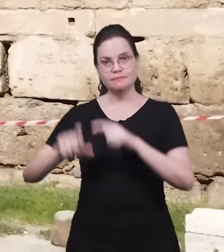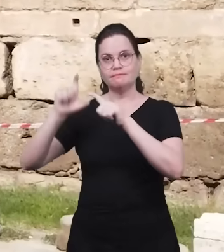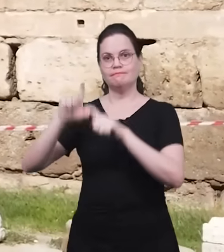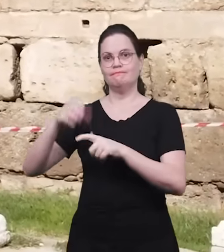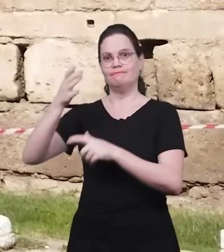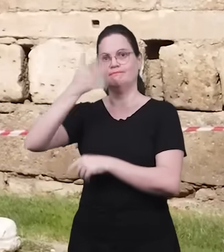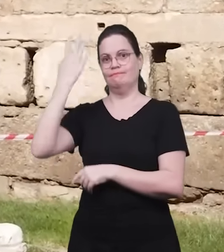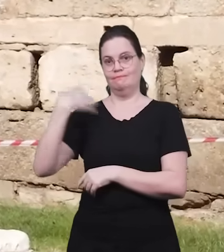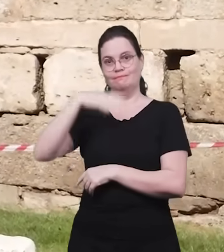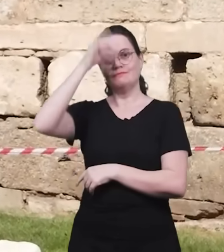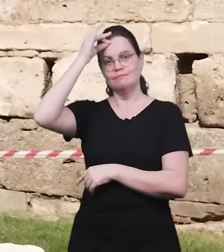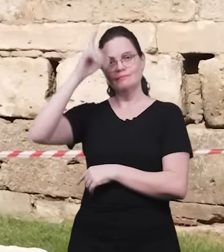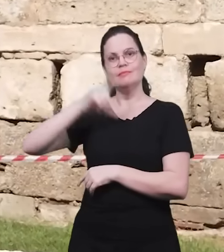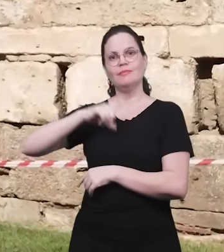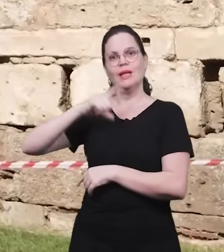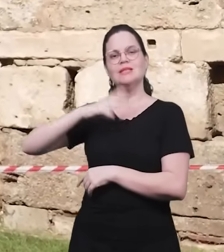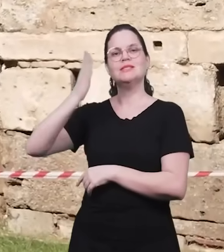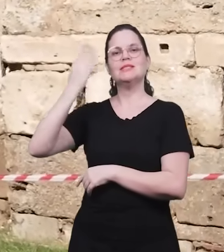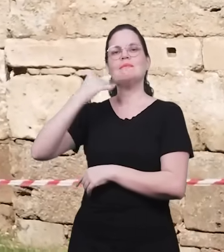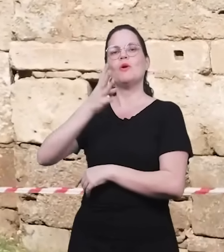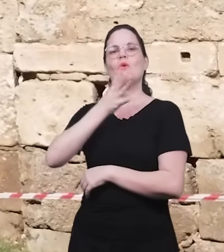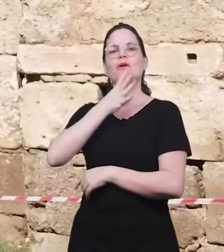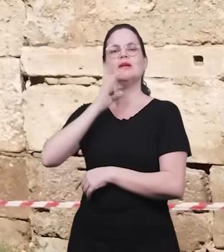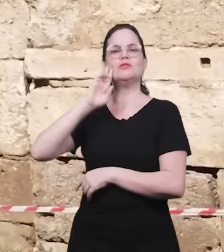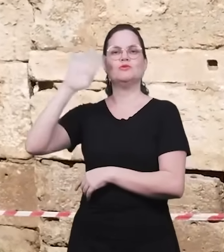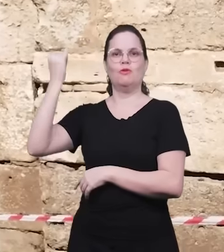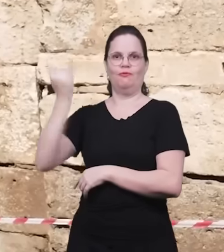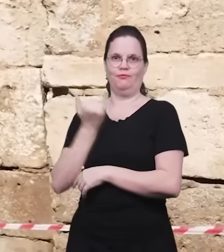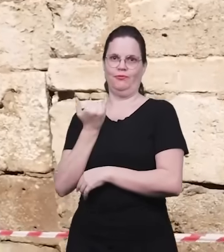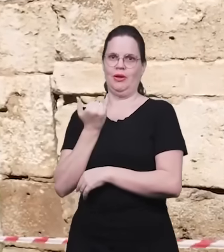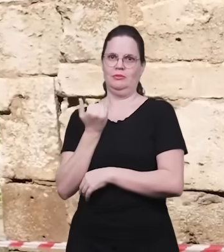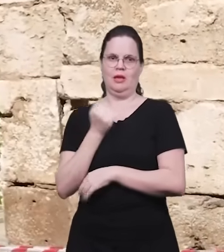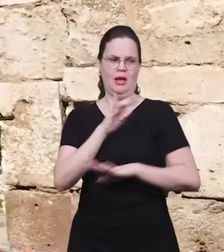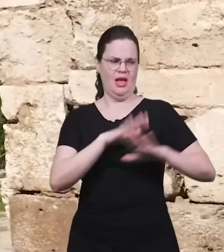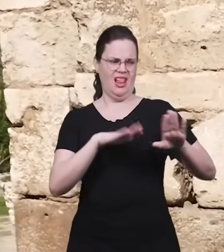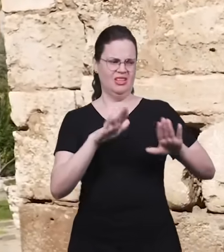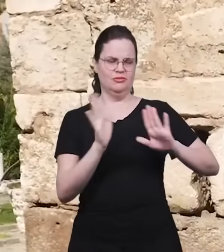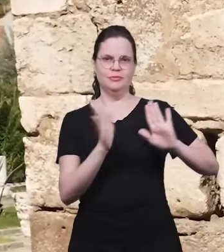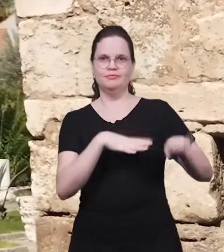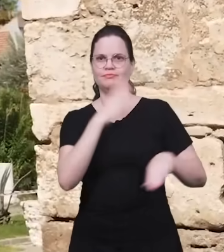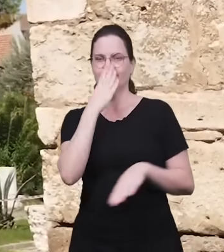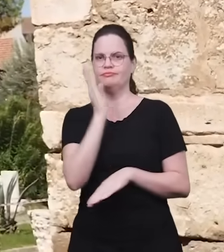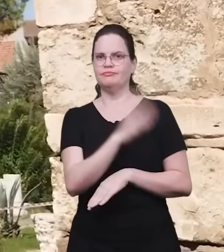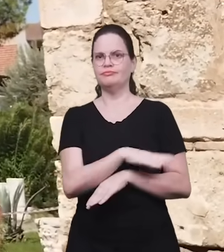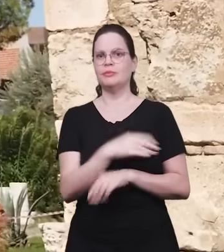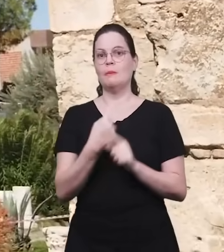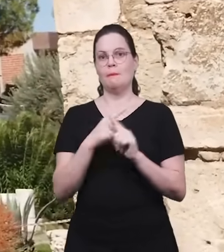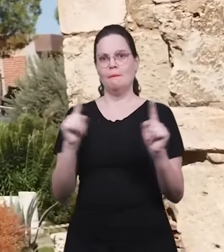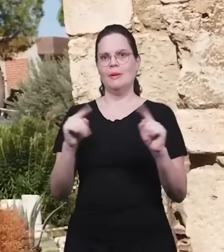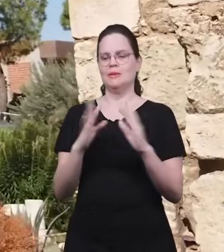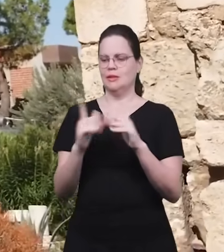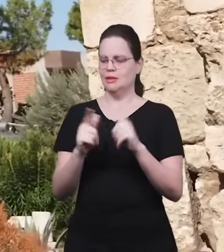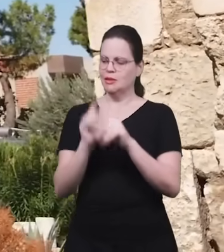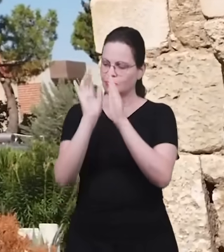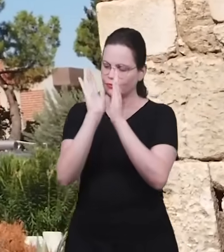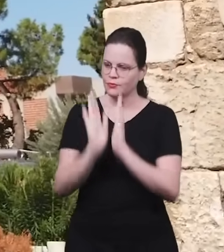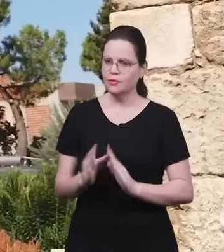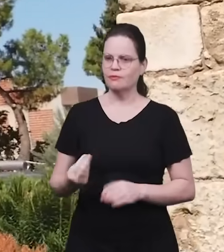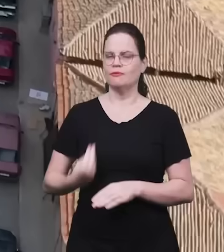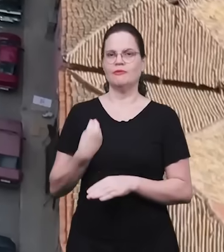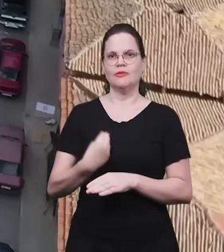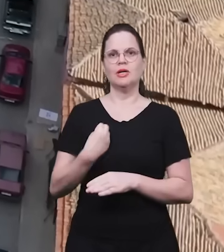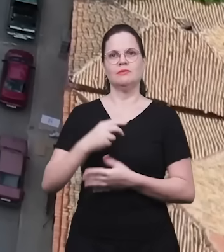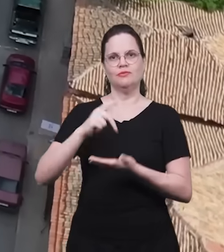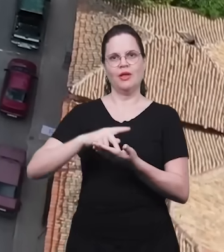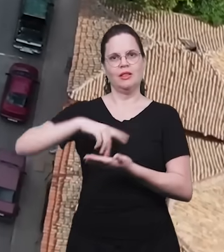Santo. Então a verdade relativa, ela não interessa para a igreja fiel nesta hora. Mas a igreja fiel, ela está